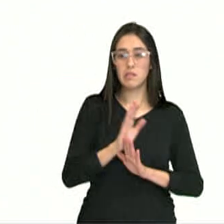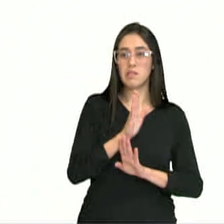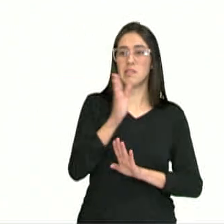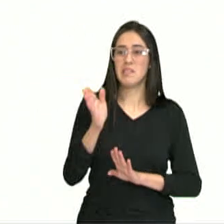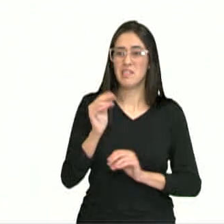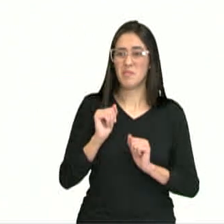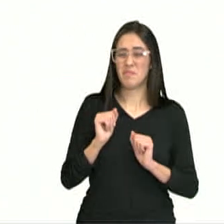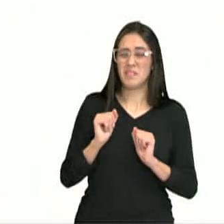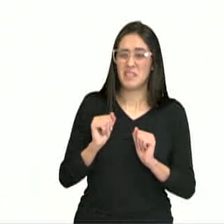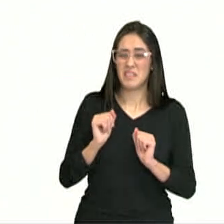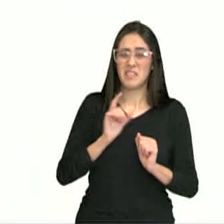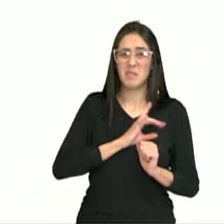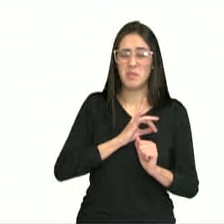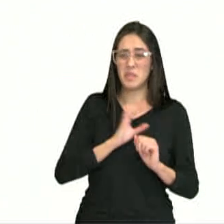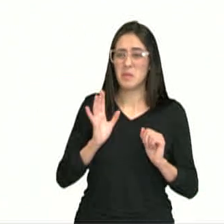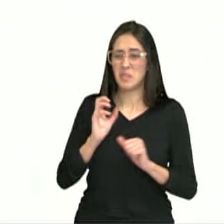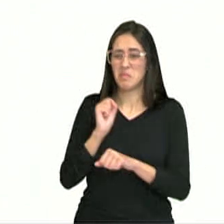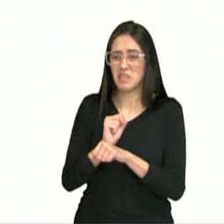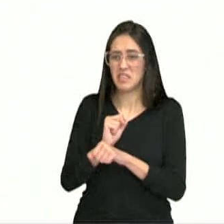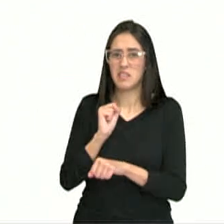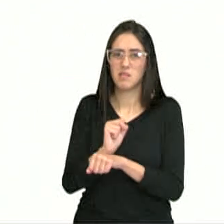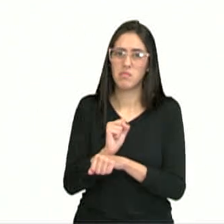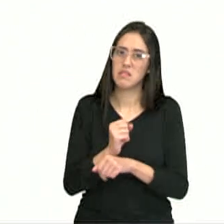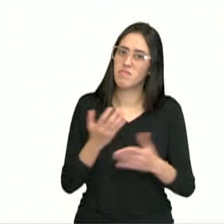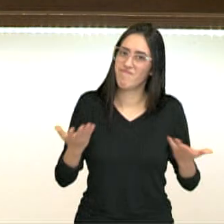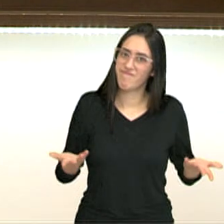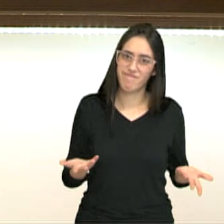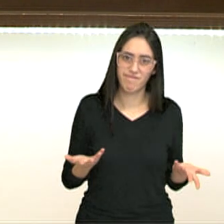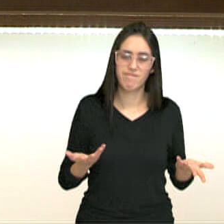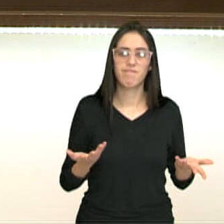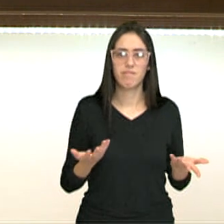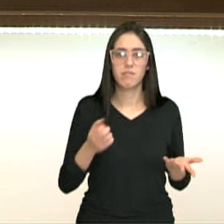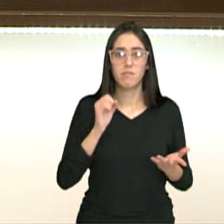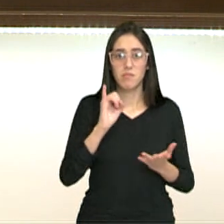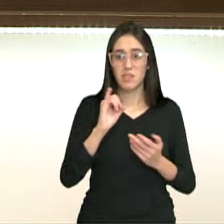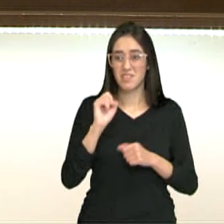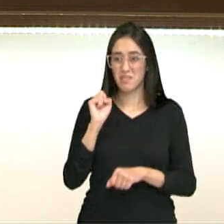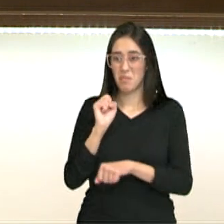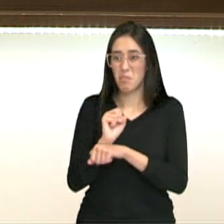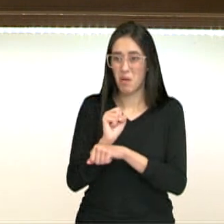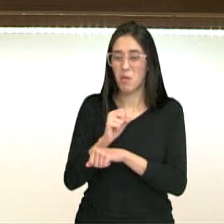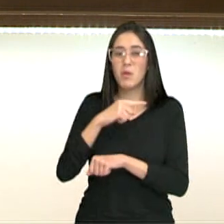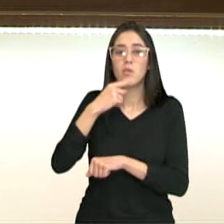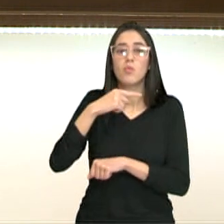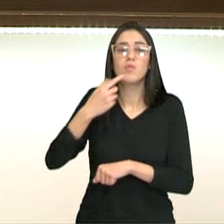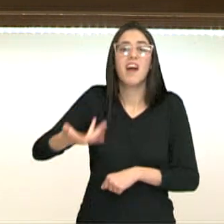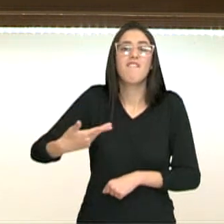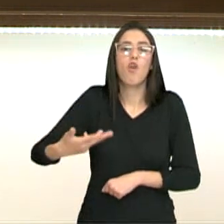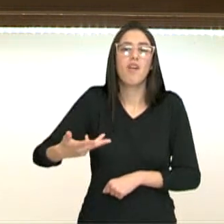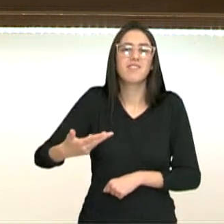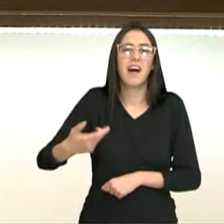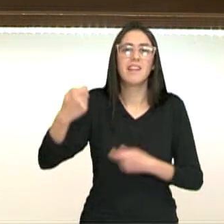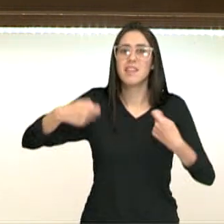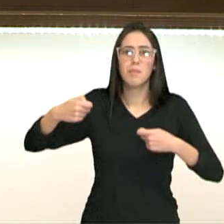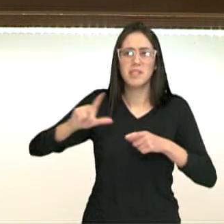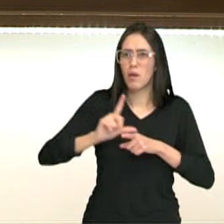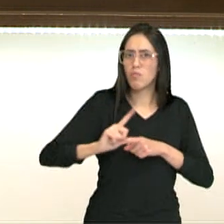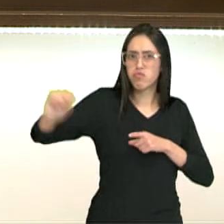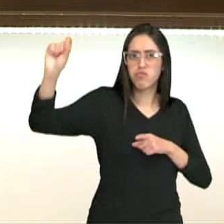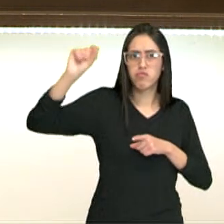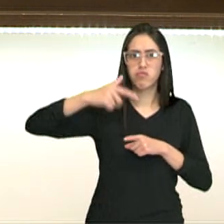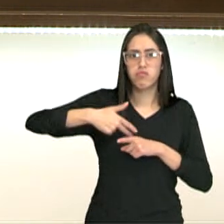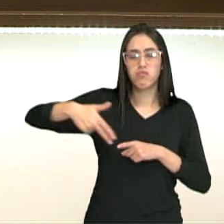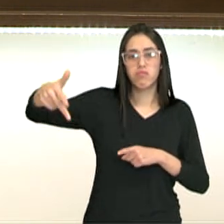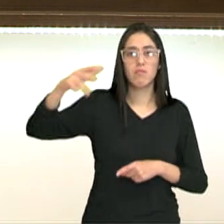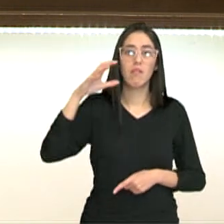você para no meio da manobra. Se você parou no meio da manobra, você não vai ter a velocidade necessária para que você